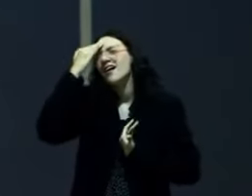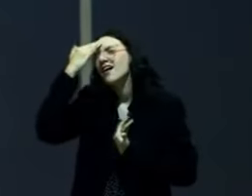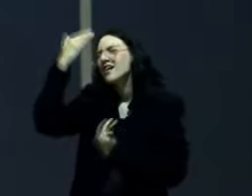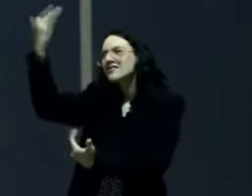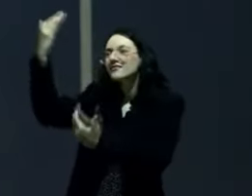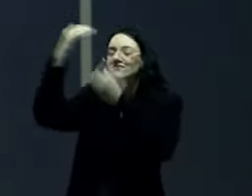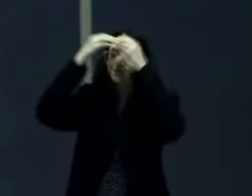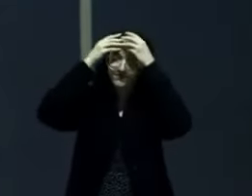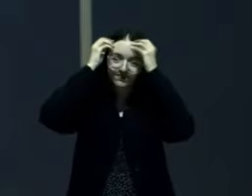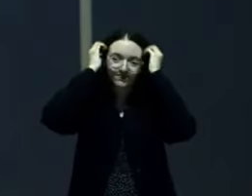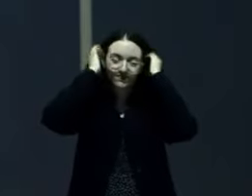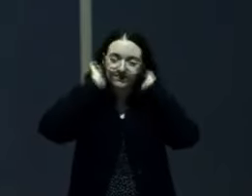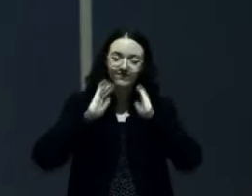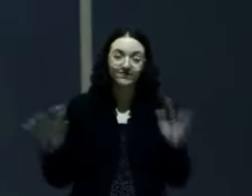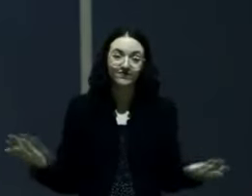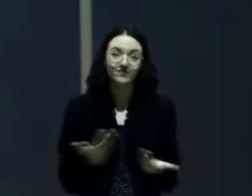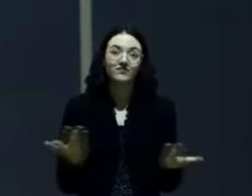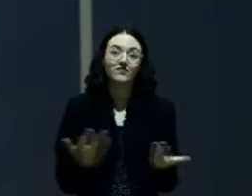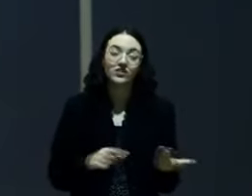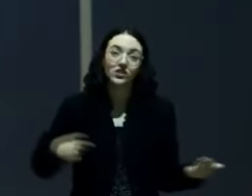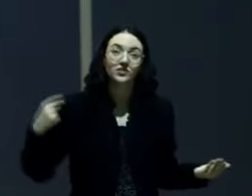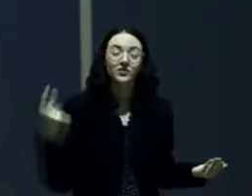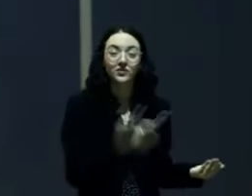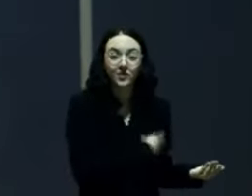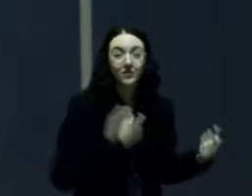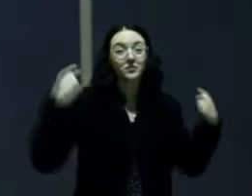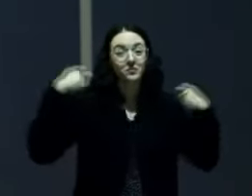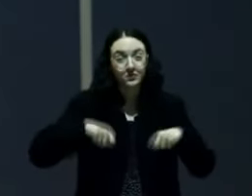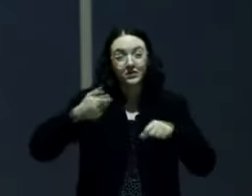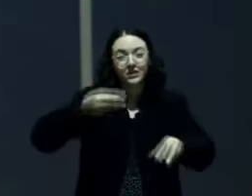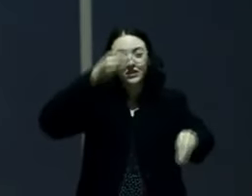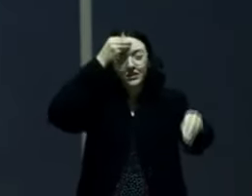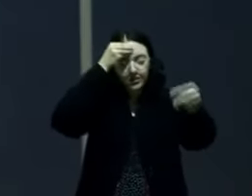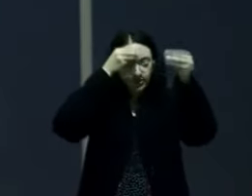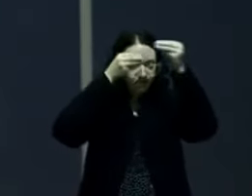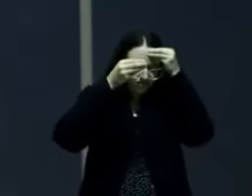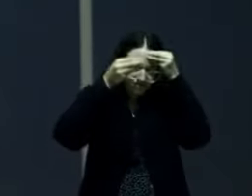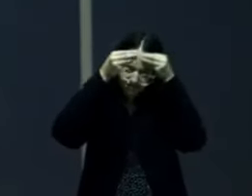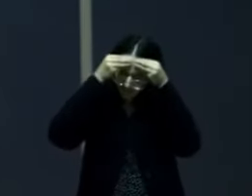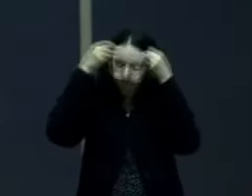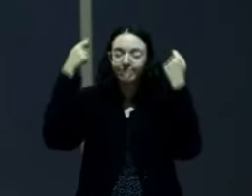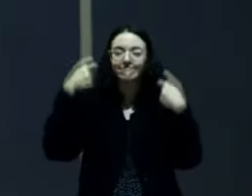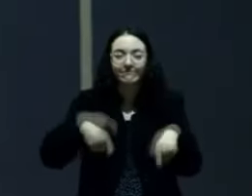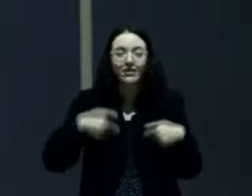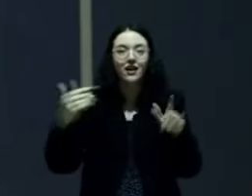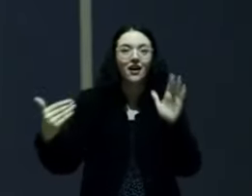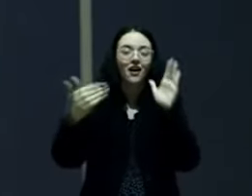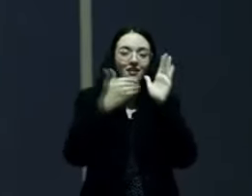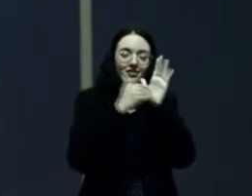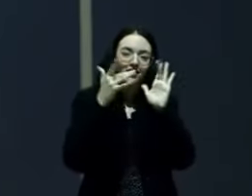E isso eu e você nós temos que ter gravado, guardado no coração. Até que ele